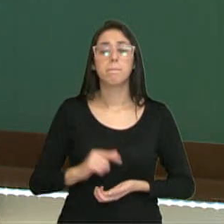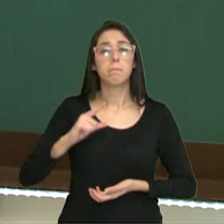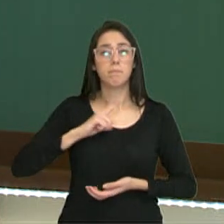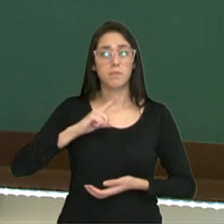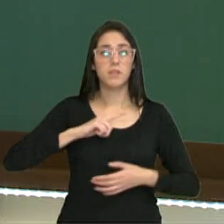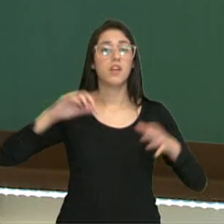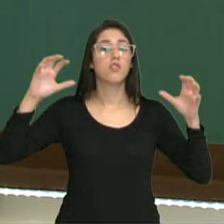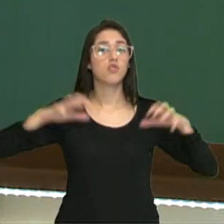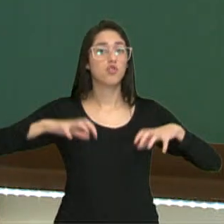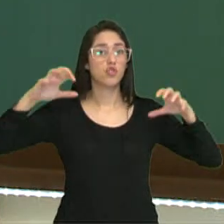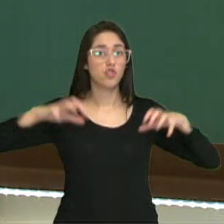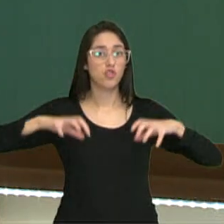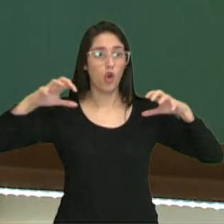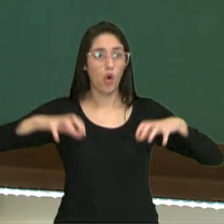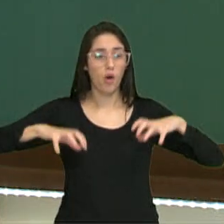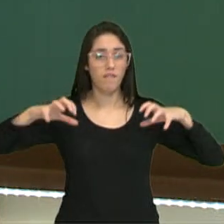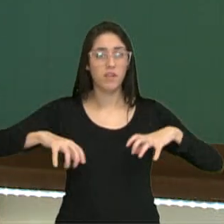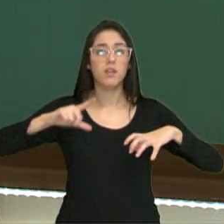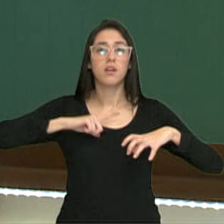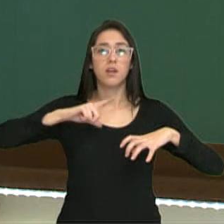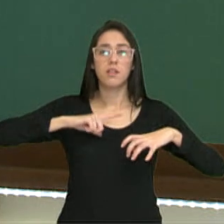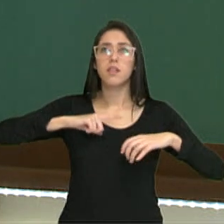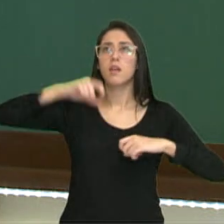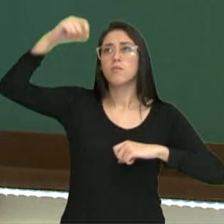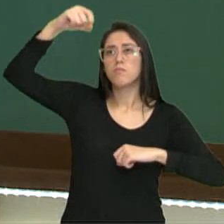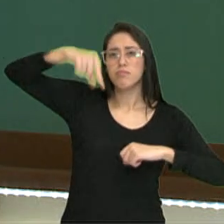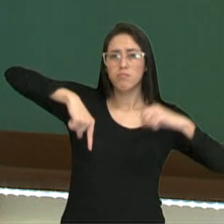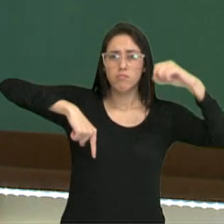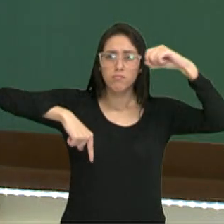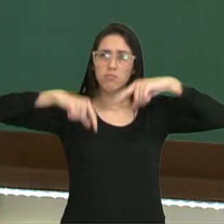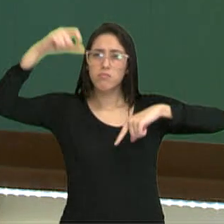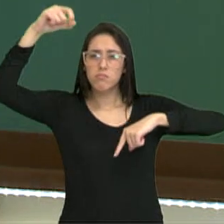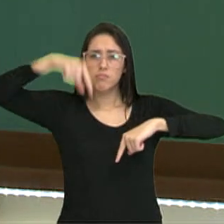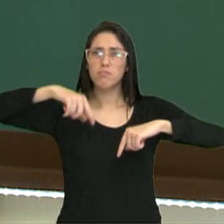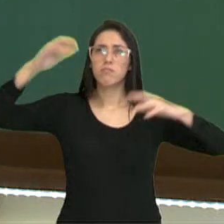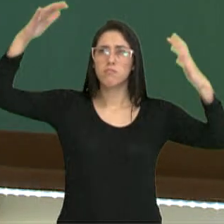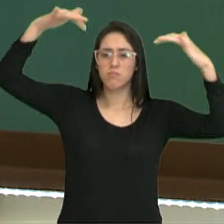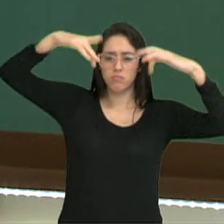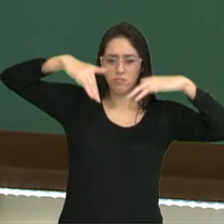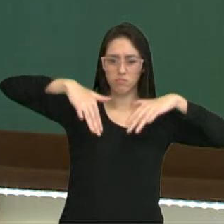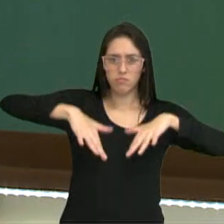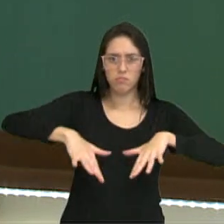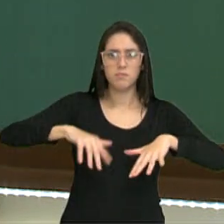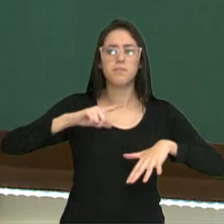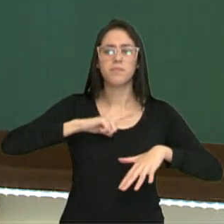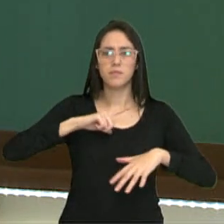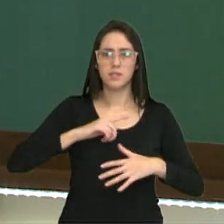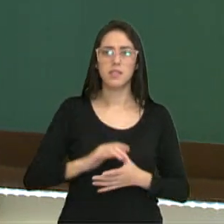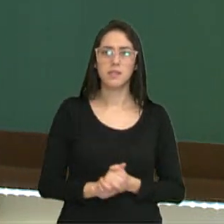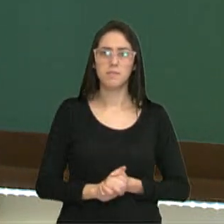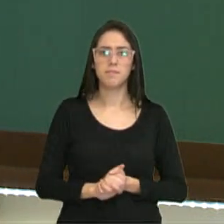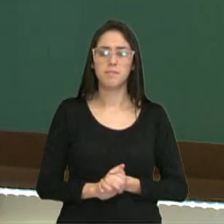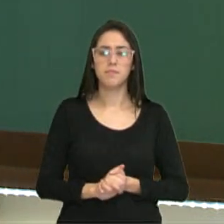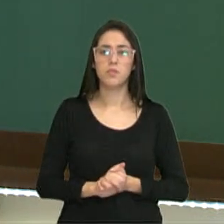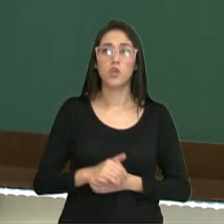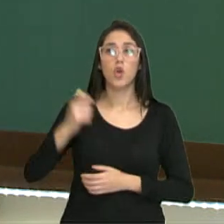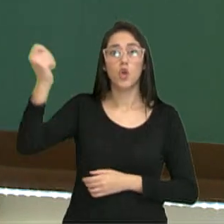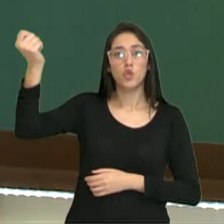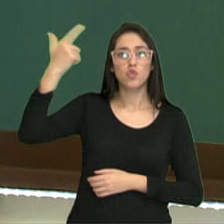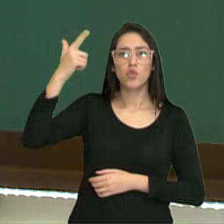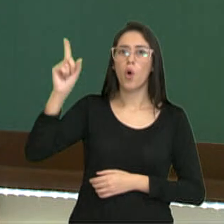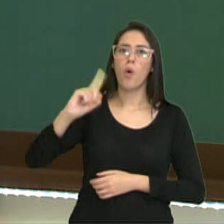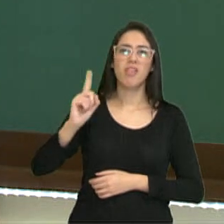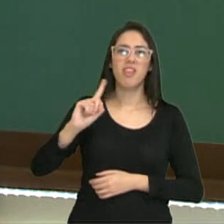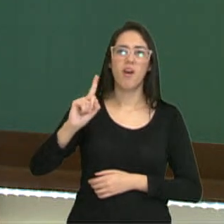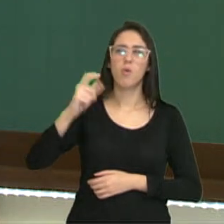Chove, as gotículas de água conseguem passar pelas folhas. Diferente do sol, que fica bloqueado